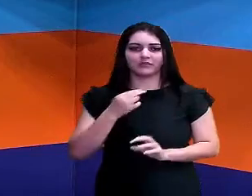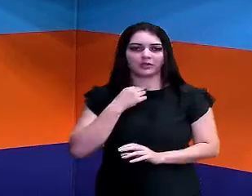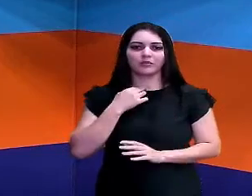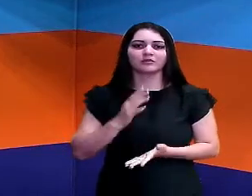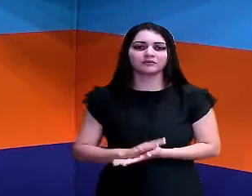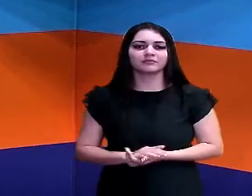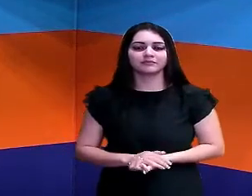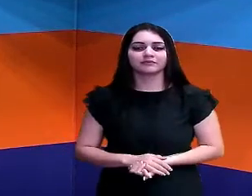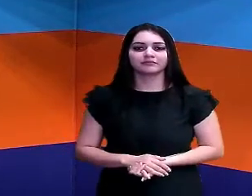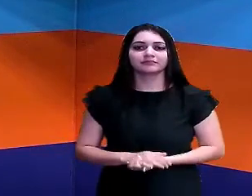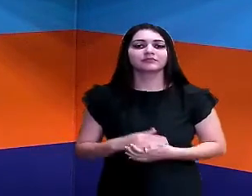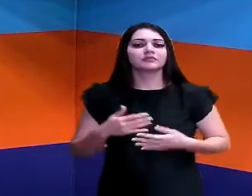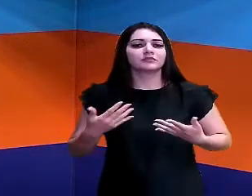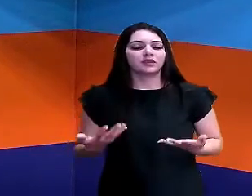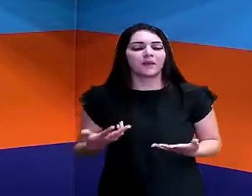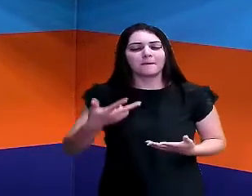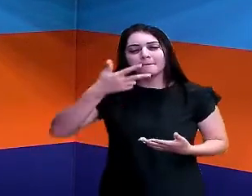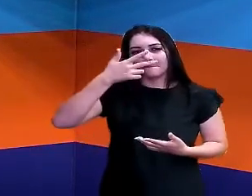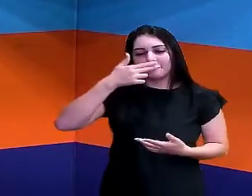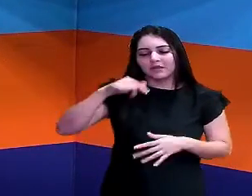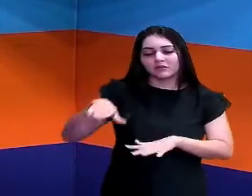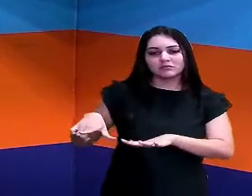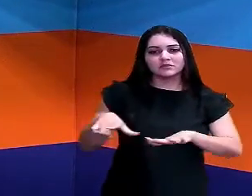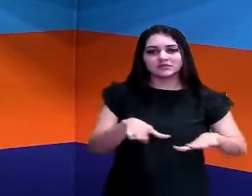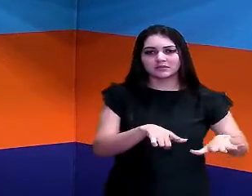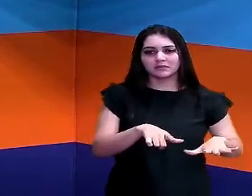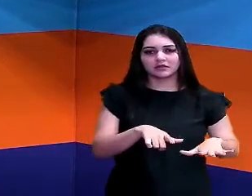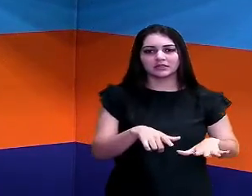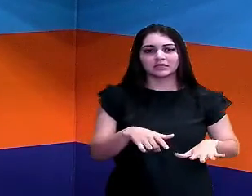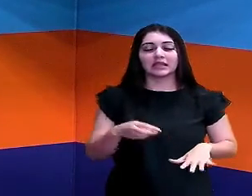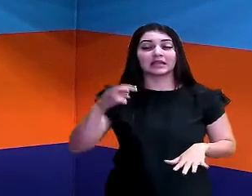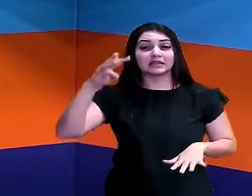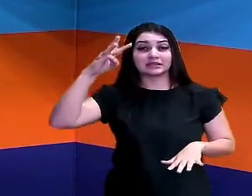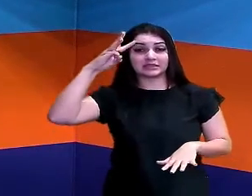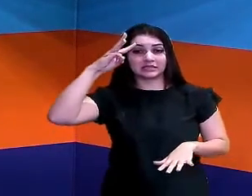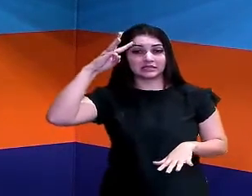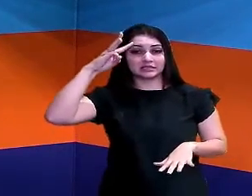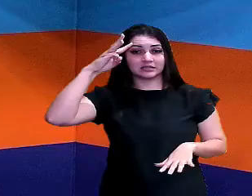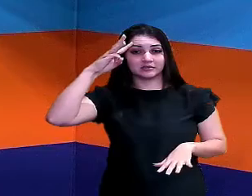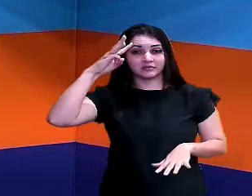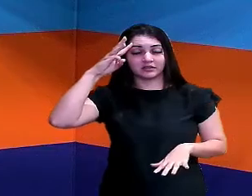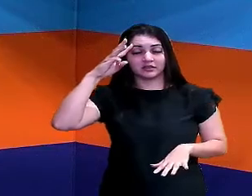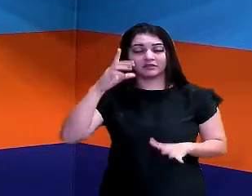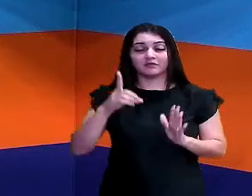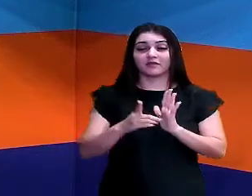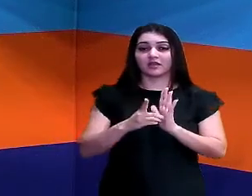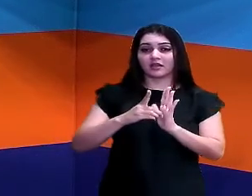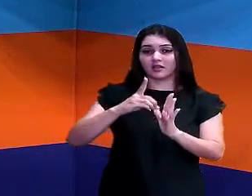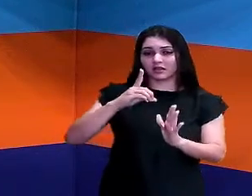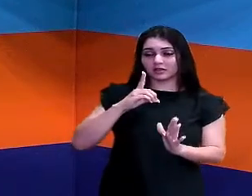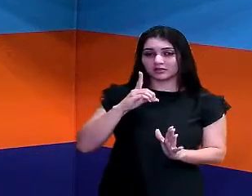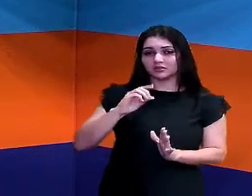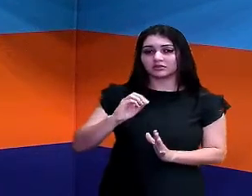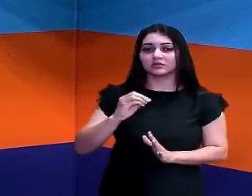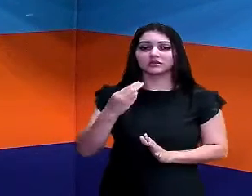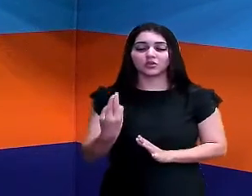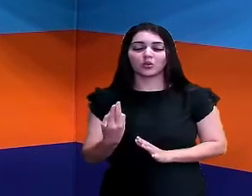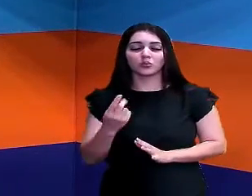né? Em uma mesma semana, a terça-feira, ela vem antes ou depois